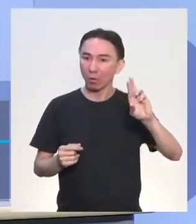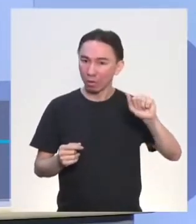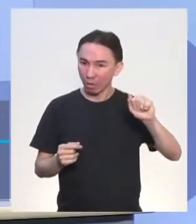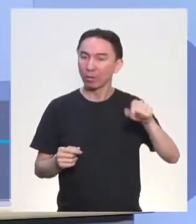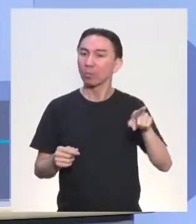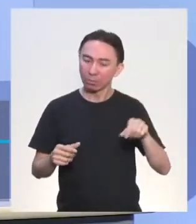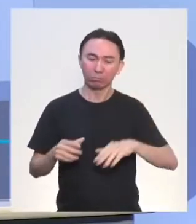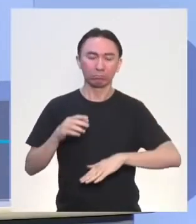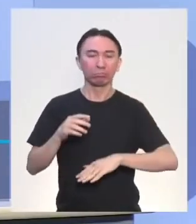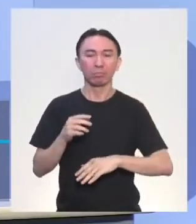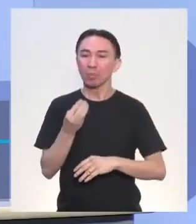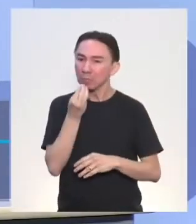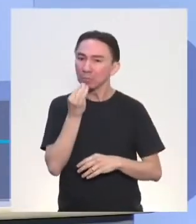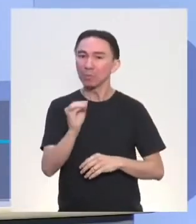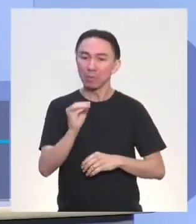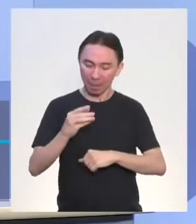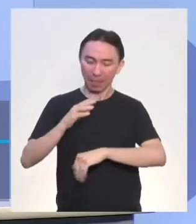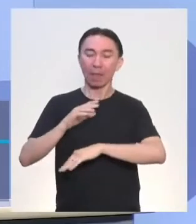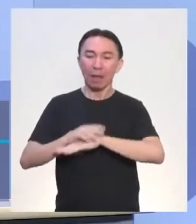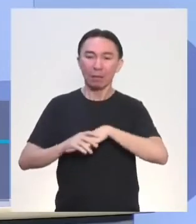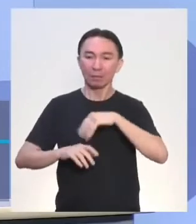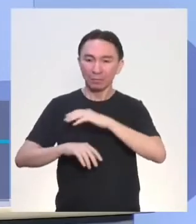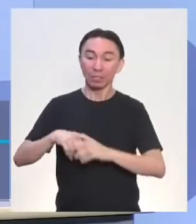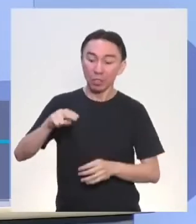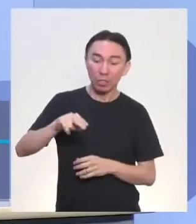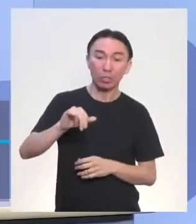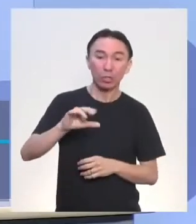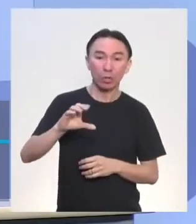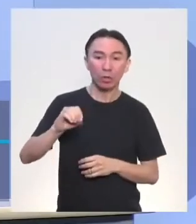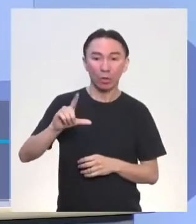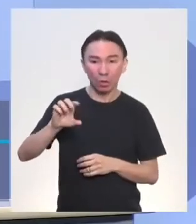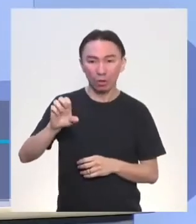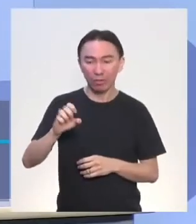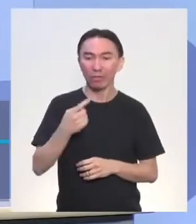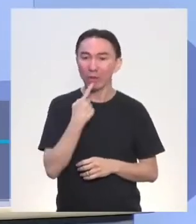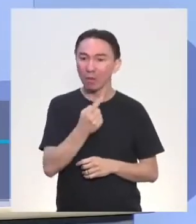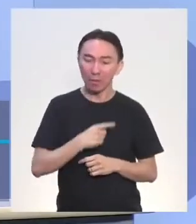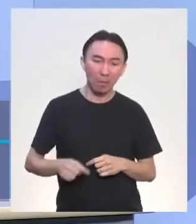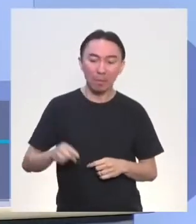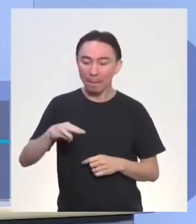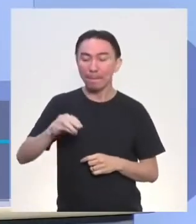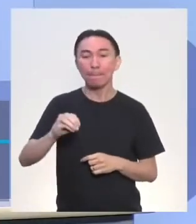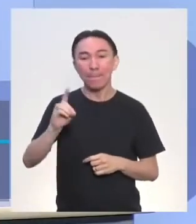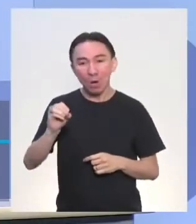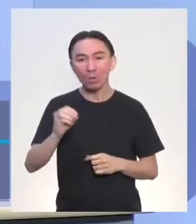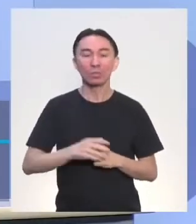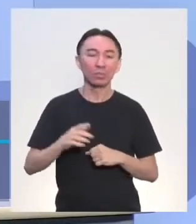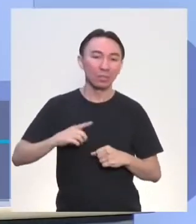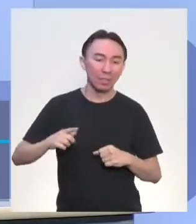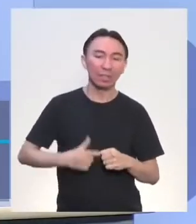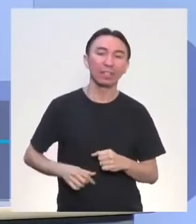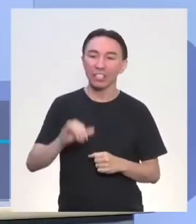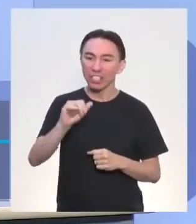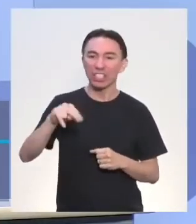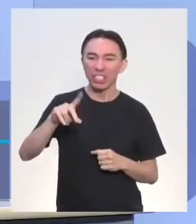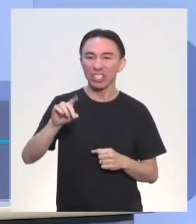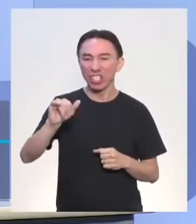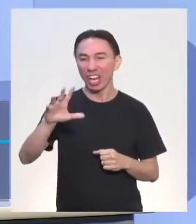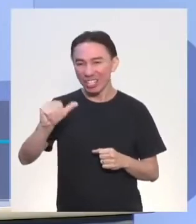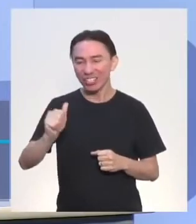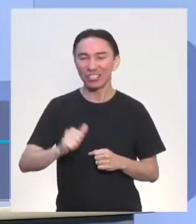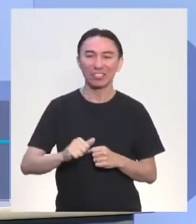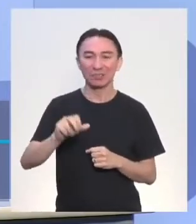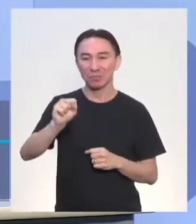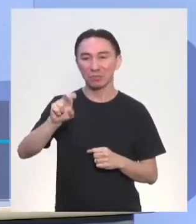vamos ver aqui. A Nicole colocou modo verbal, indicativo, subjuntivo e imperativo. A Nathalie